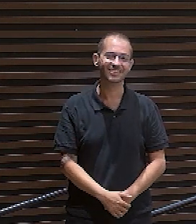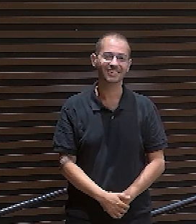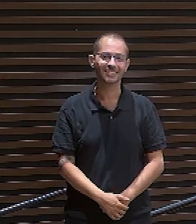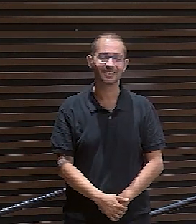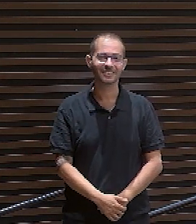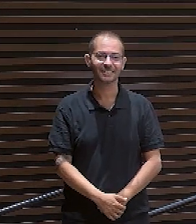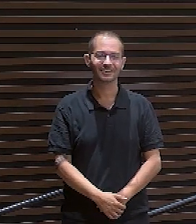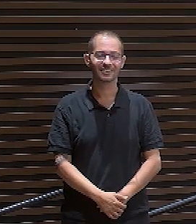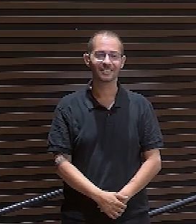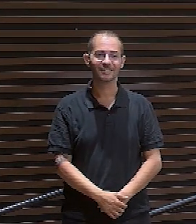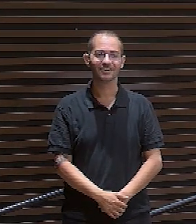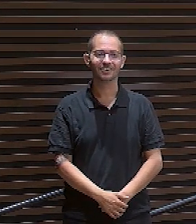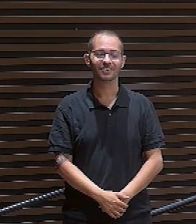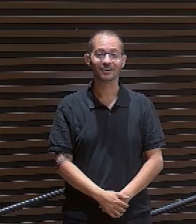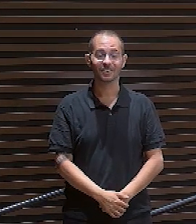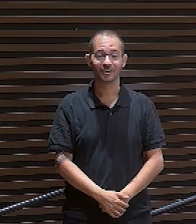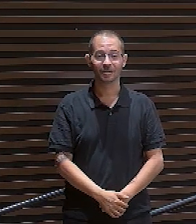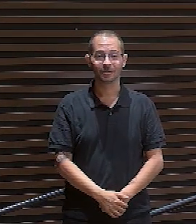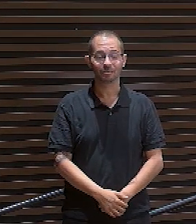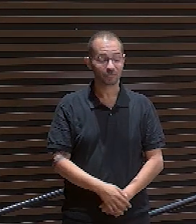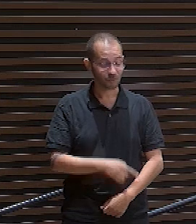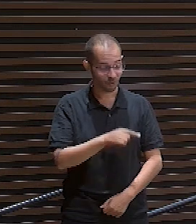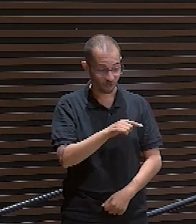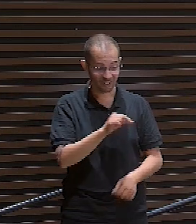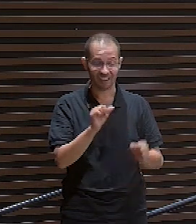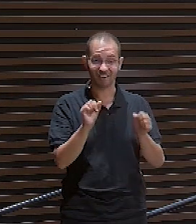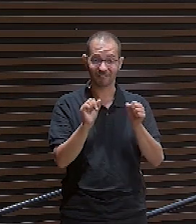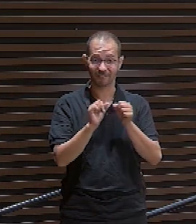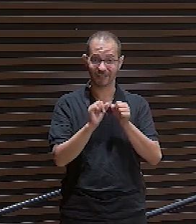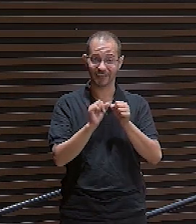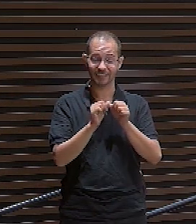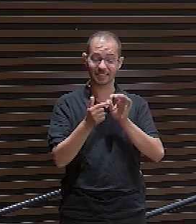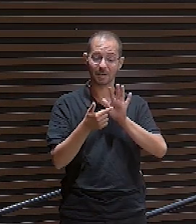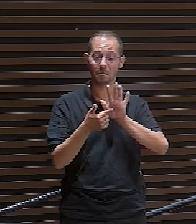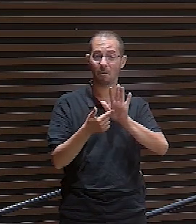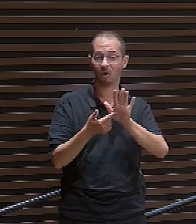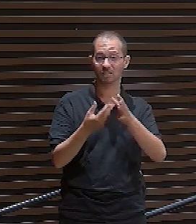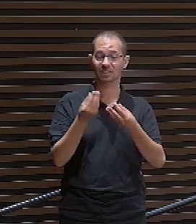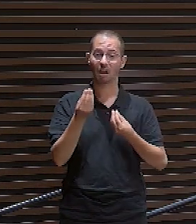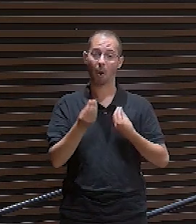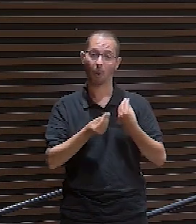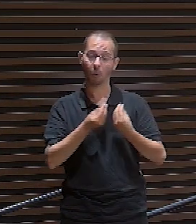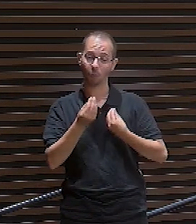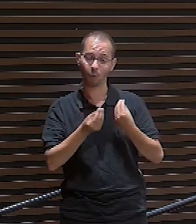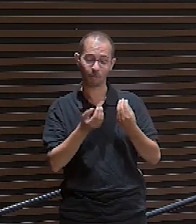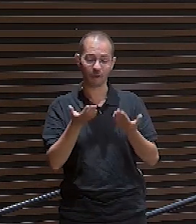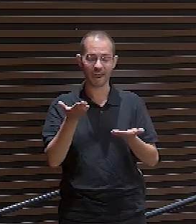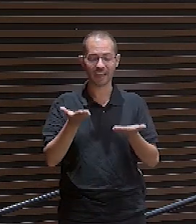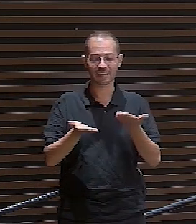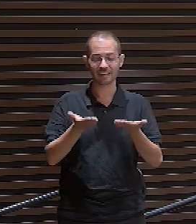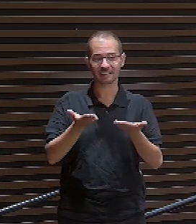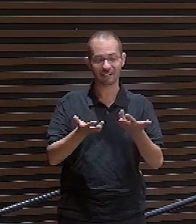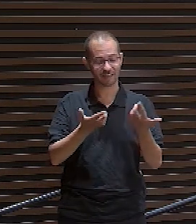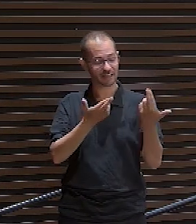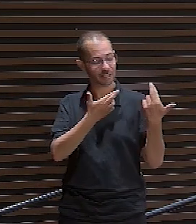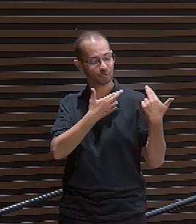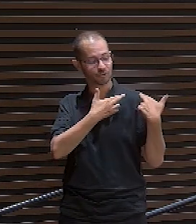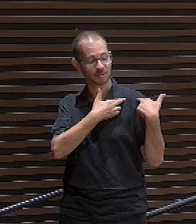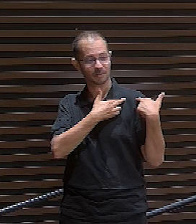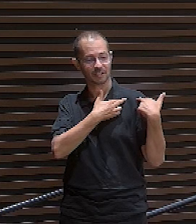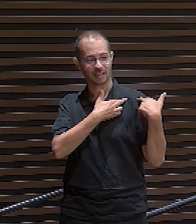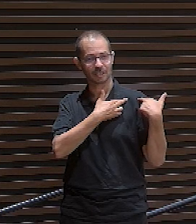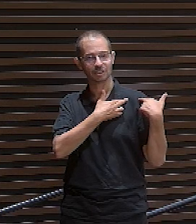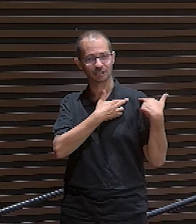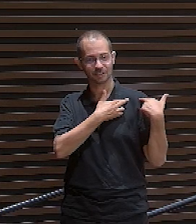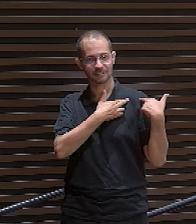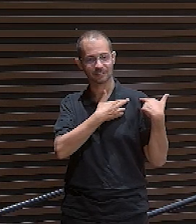O gesto reflete como equilibrava as responsabilidades como estadista com a